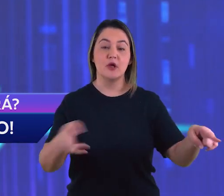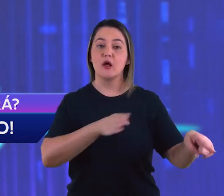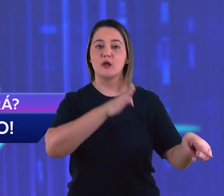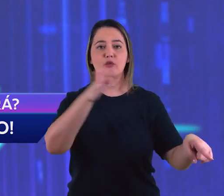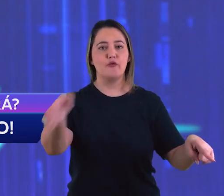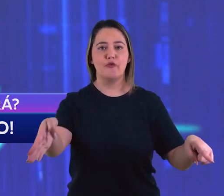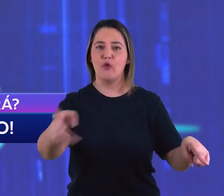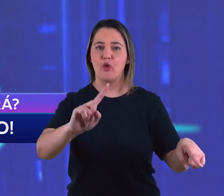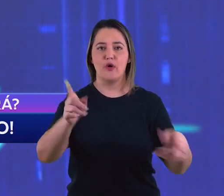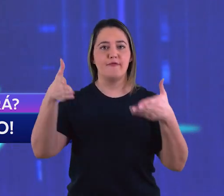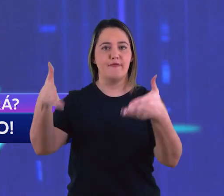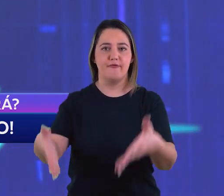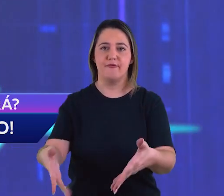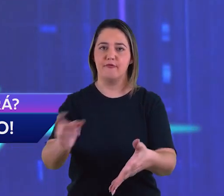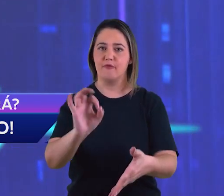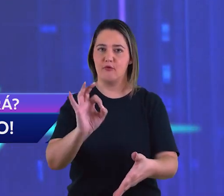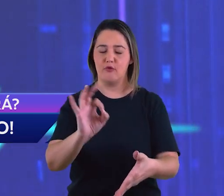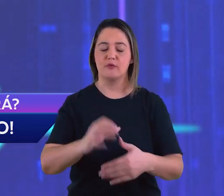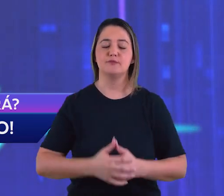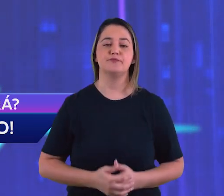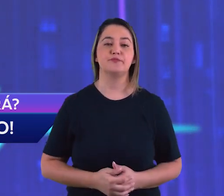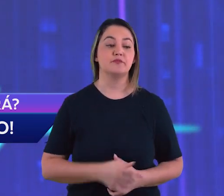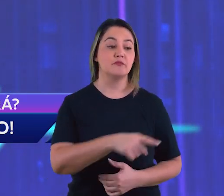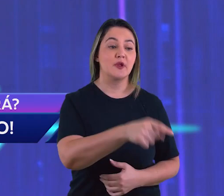isso, a menina não viu o corpo da mãe.